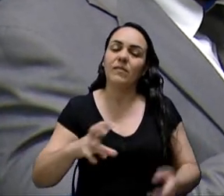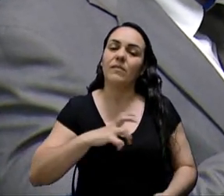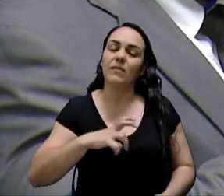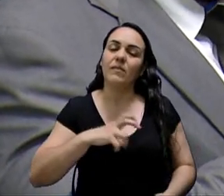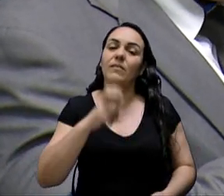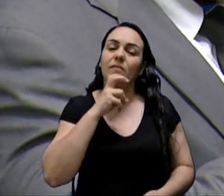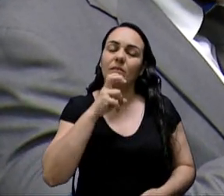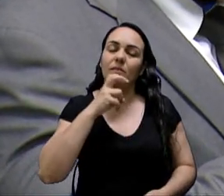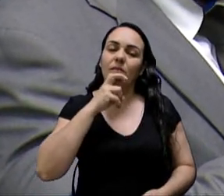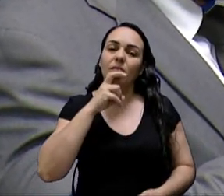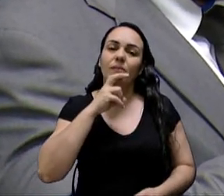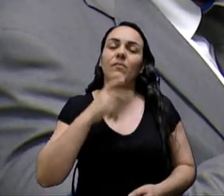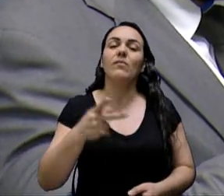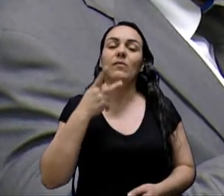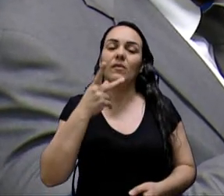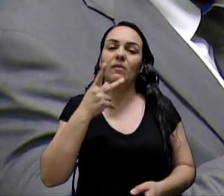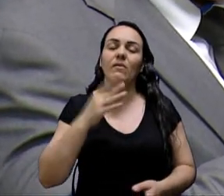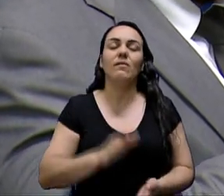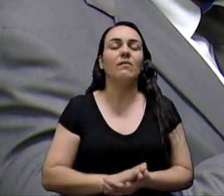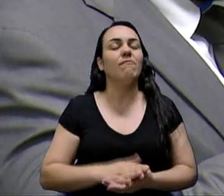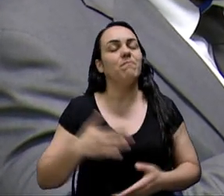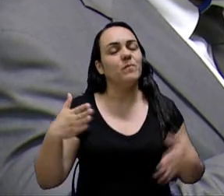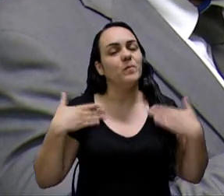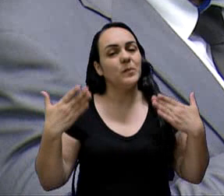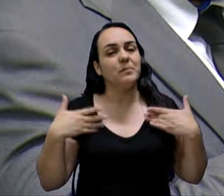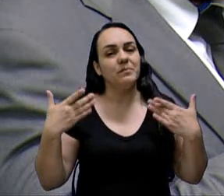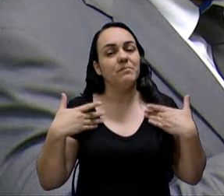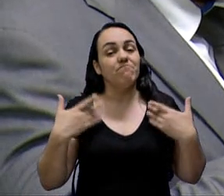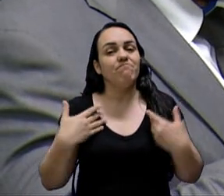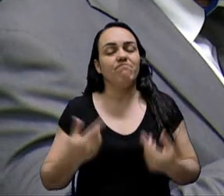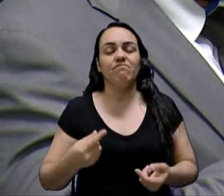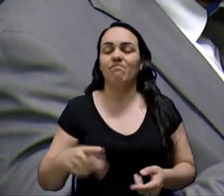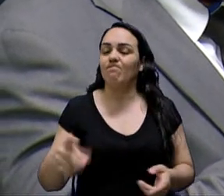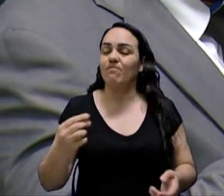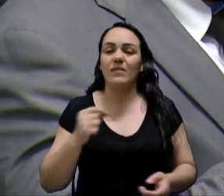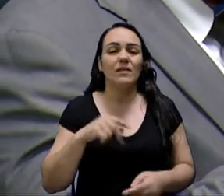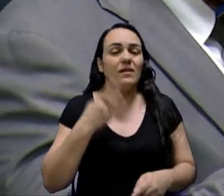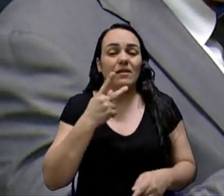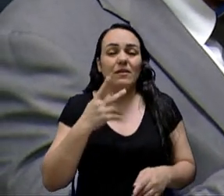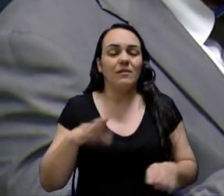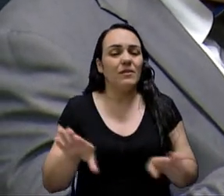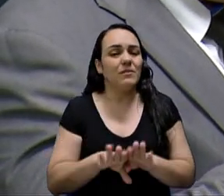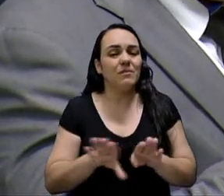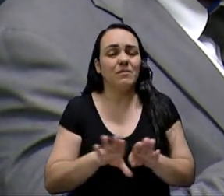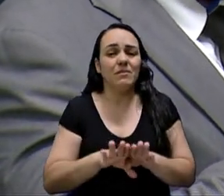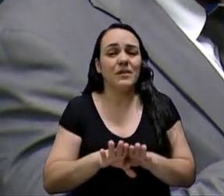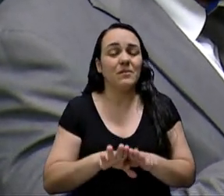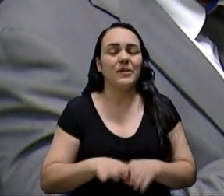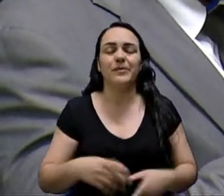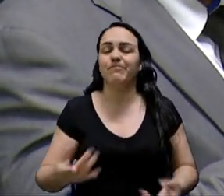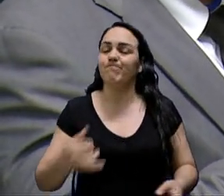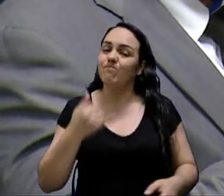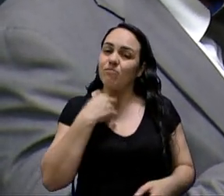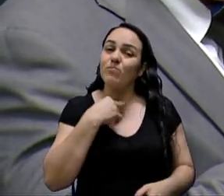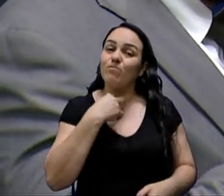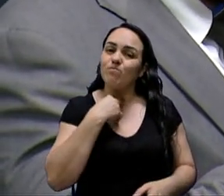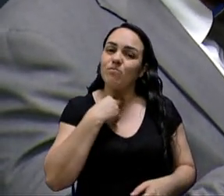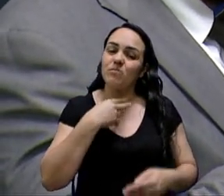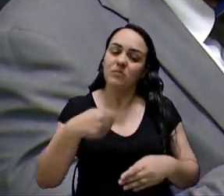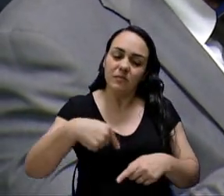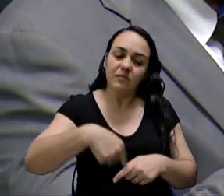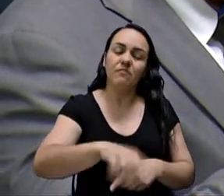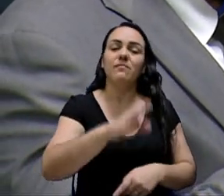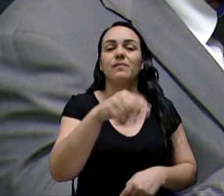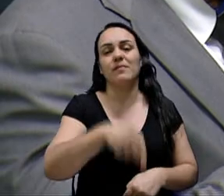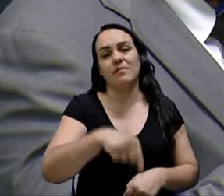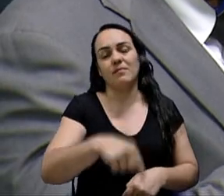primeiramente registrar a consternação em que ela ficou de não poder estar aqui prestigiando essa justa homenagem à